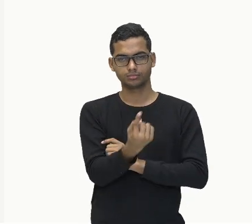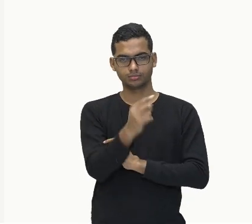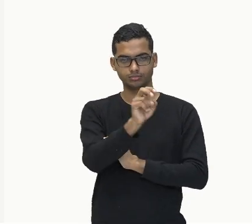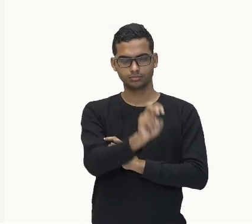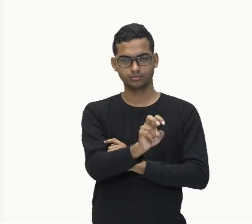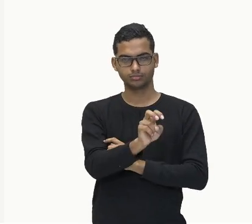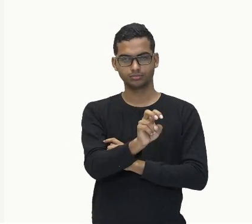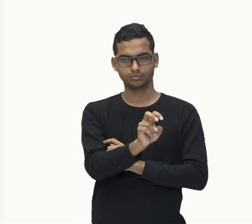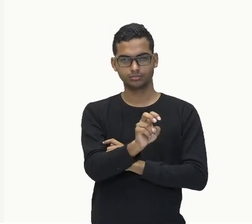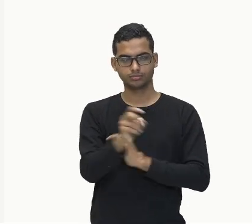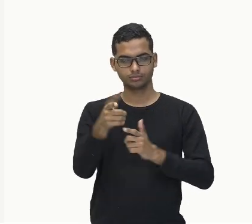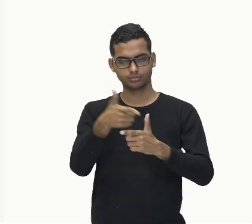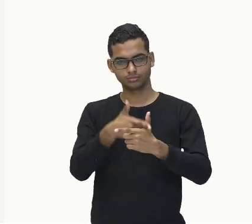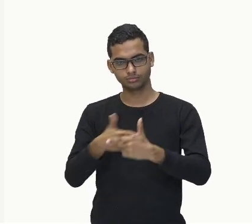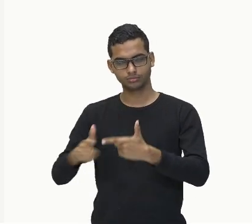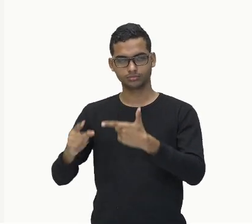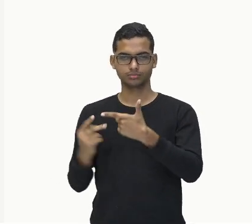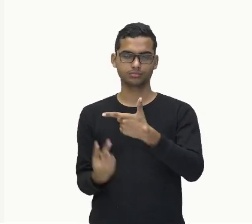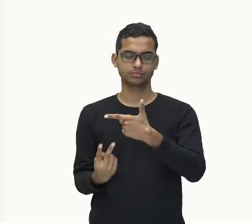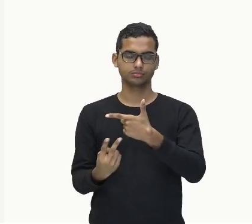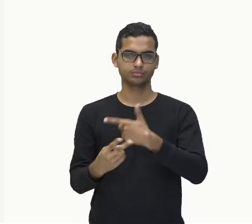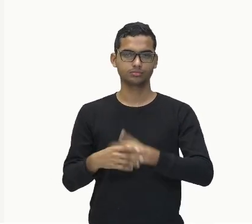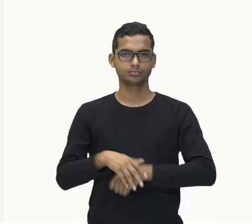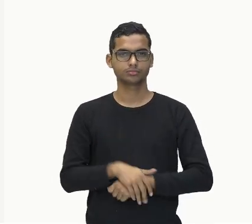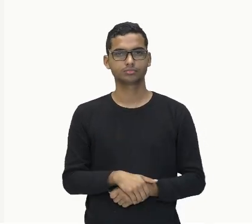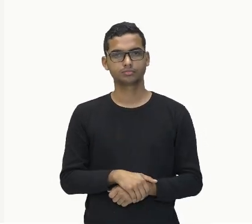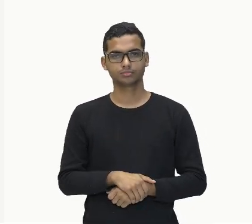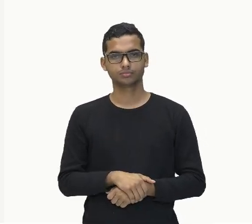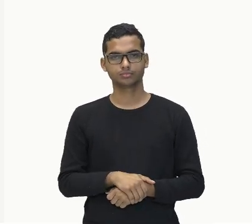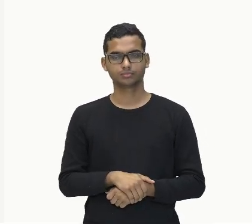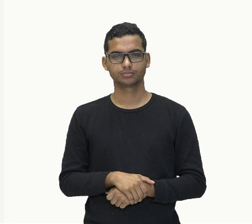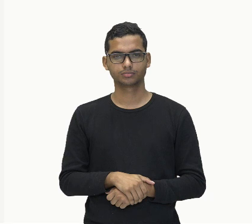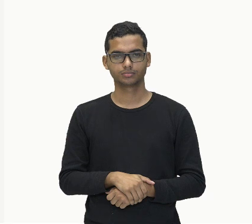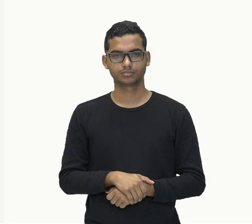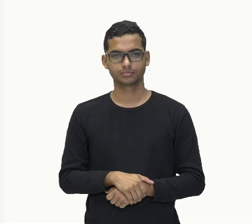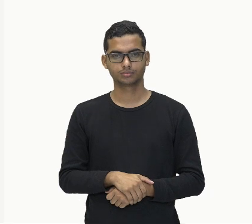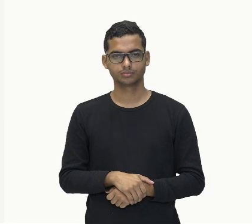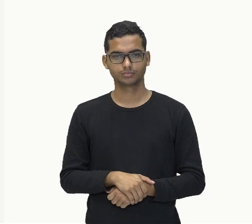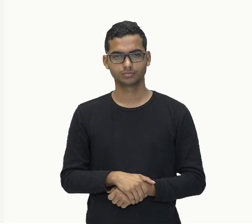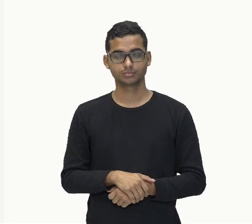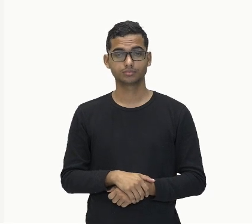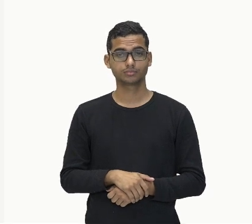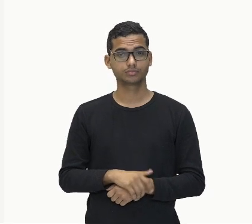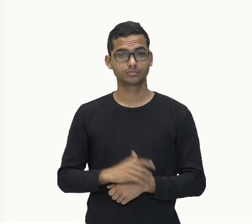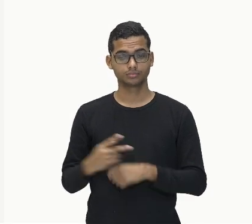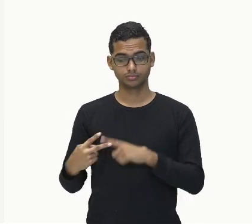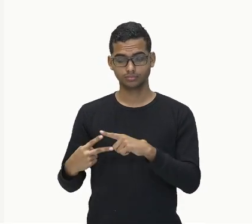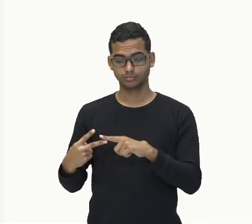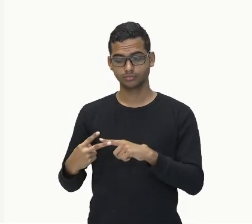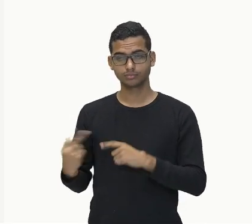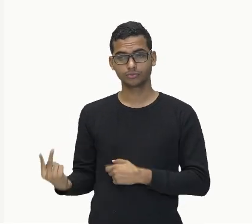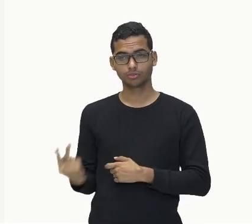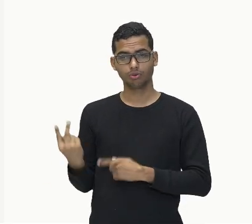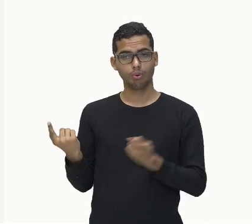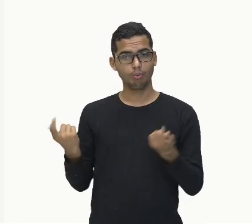que é 15, sobre 2 vezes 1, que é 2. Então, a gente vai ter dois valores possíveis para o